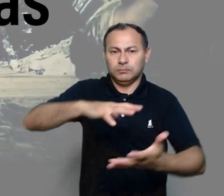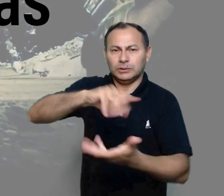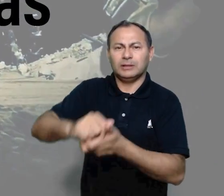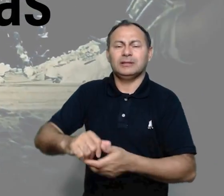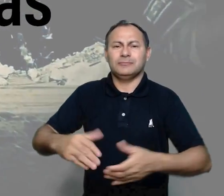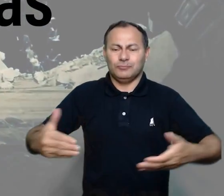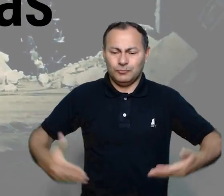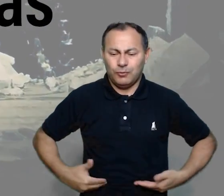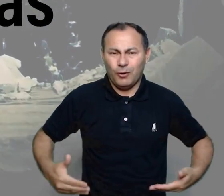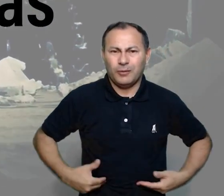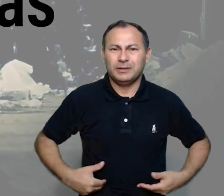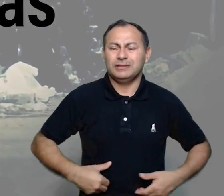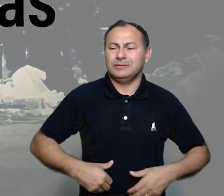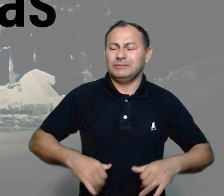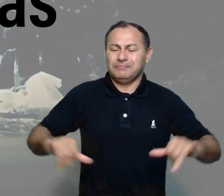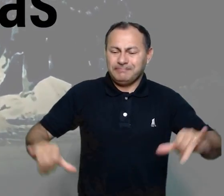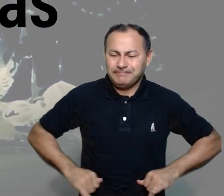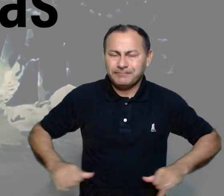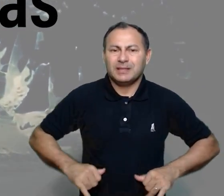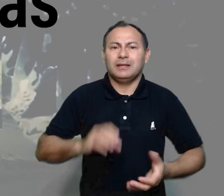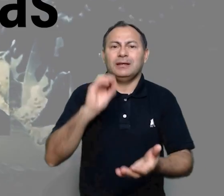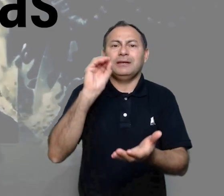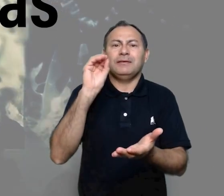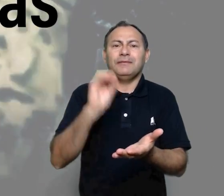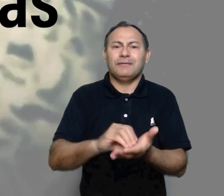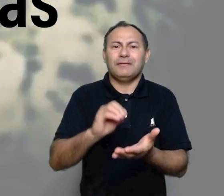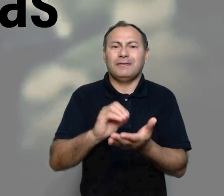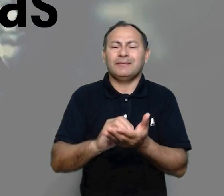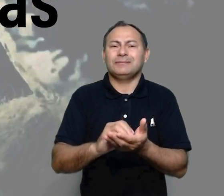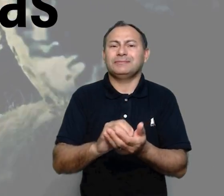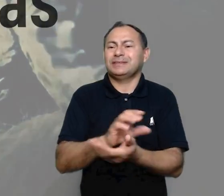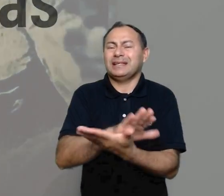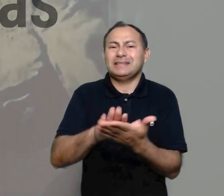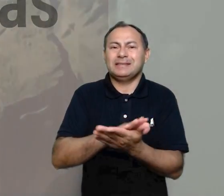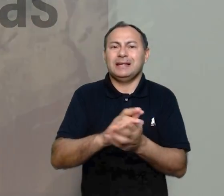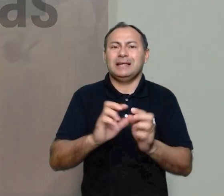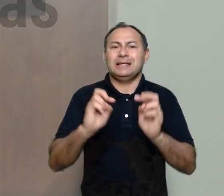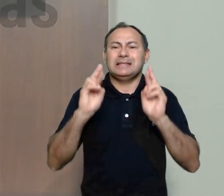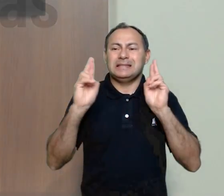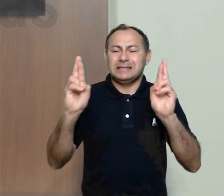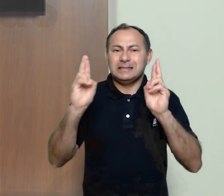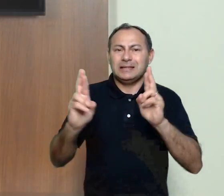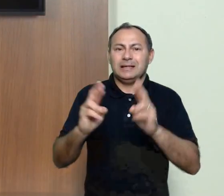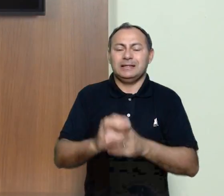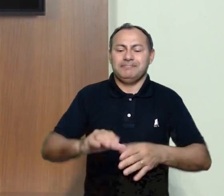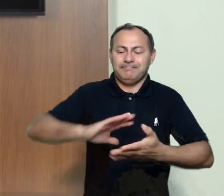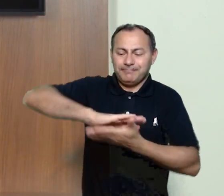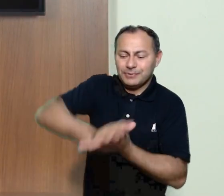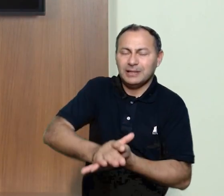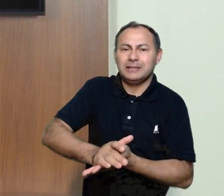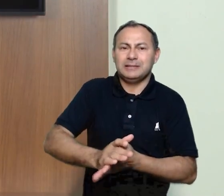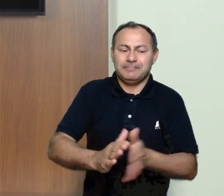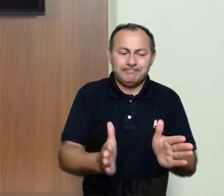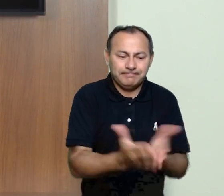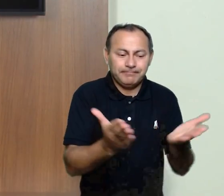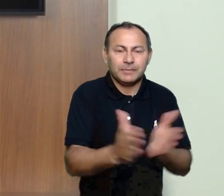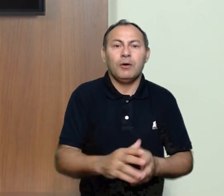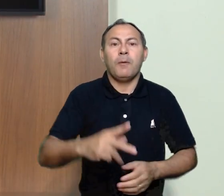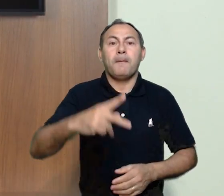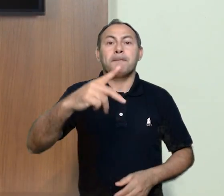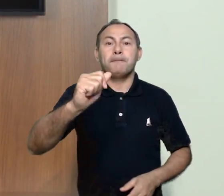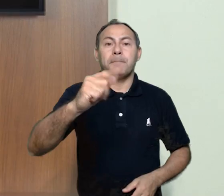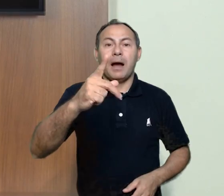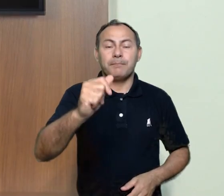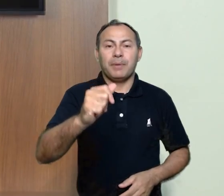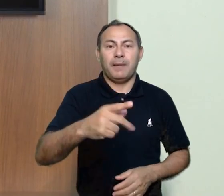dor, de falta de esperança, de destruição e miséria. O Papa Pio XII,